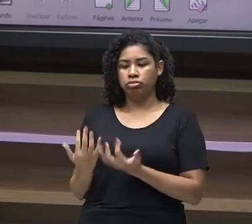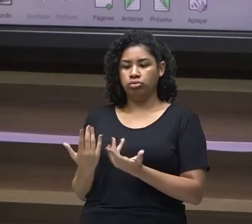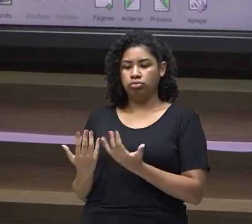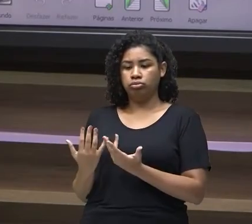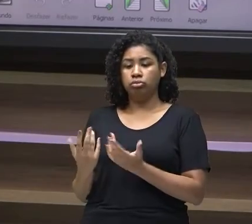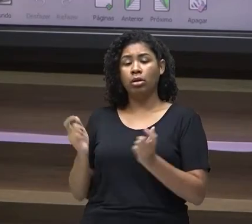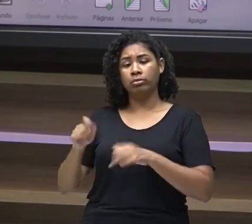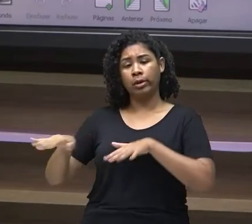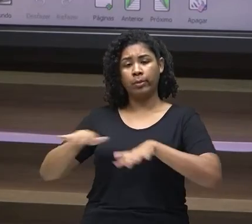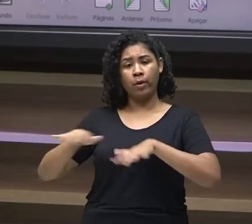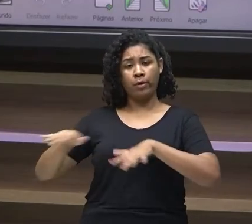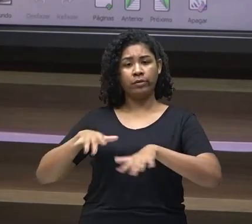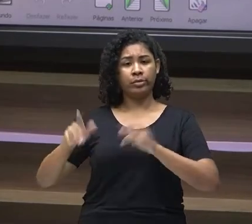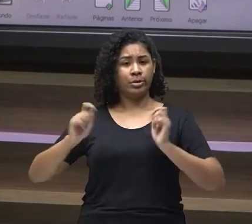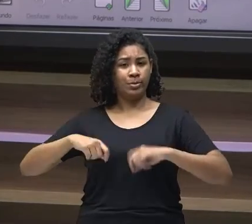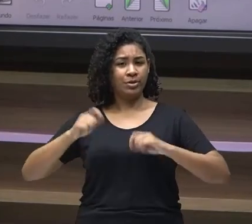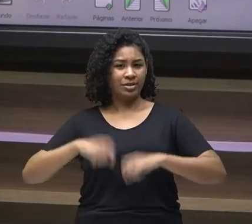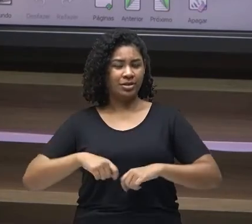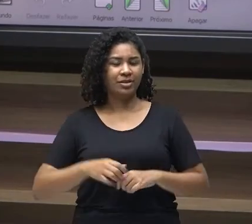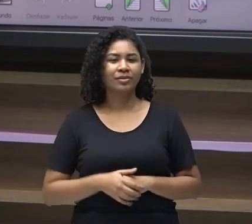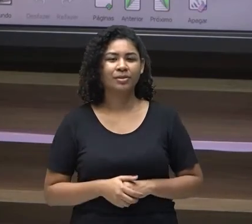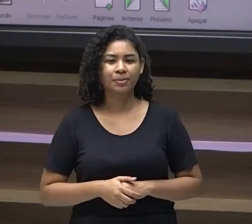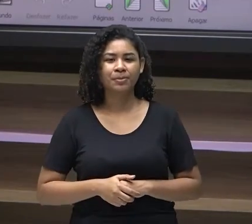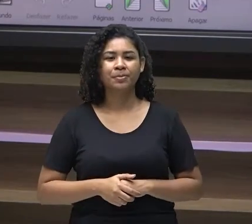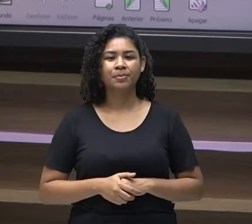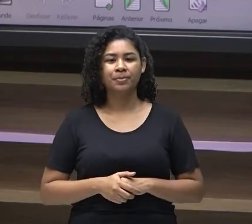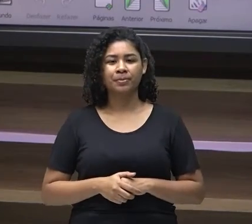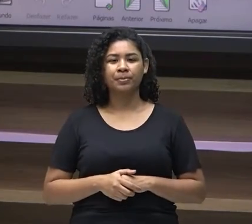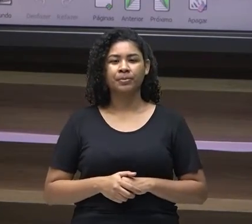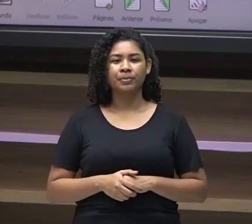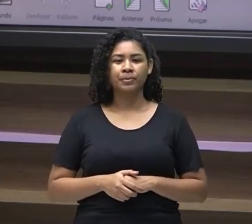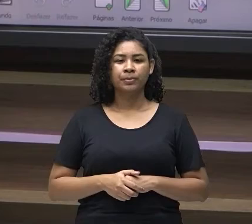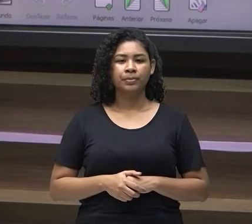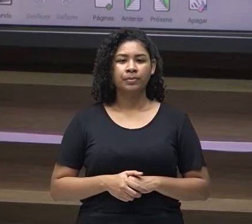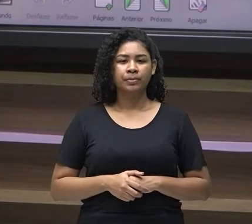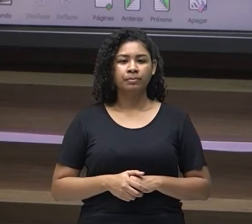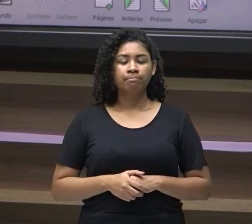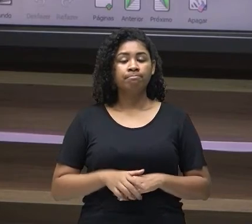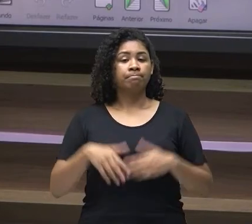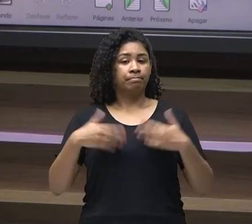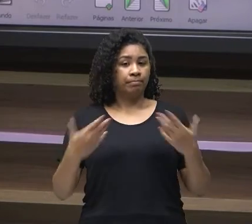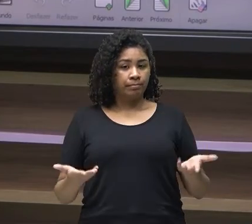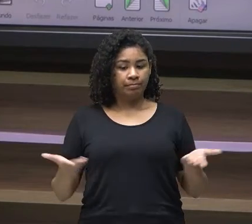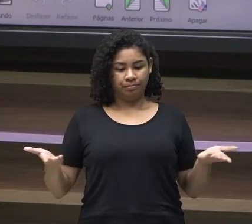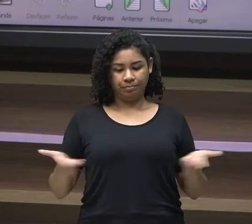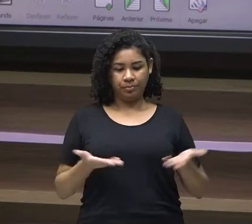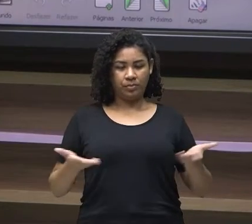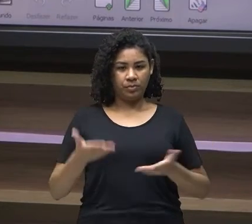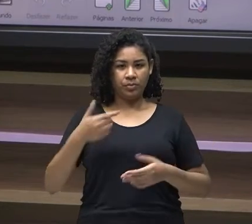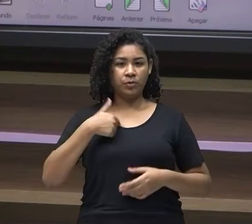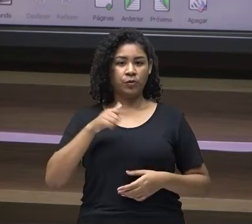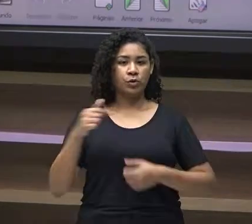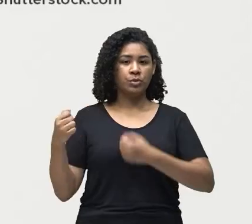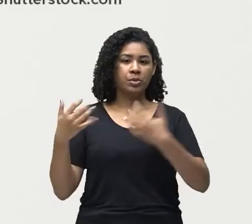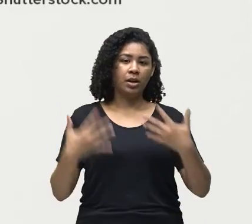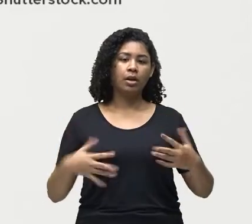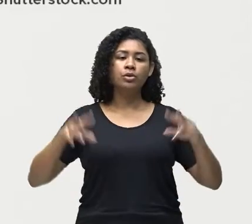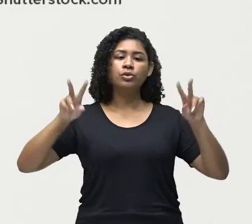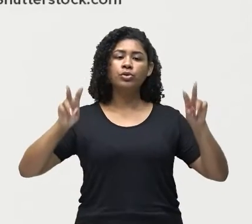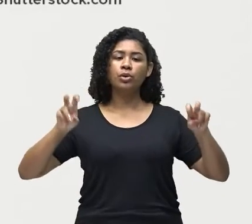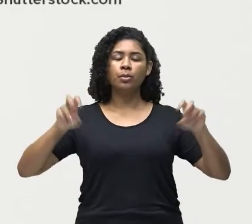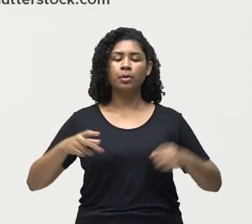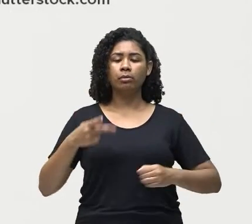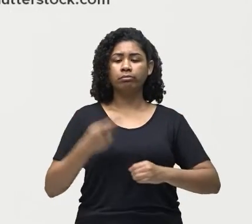realizava um movimento, né, para realizar ali o processo de locomoção. E aí vamos falar também sobre o petróleo, né,